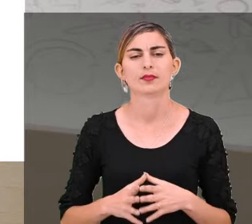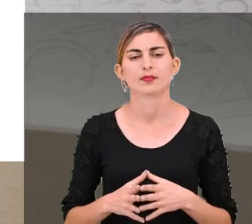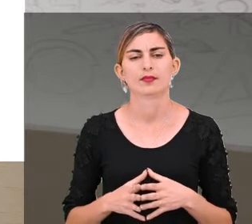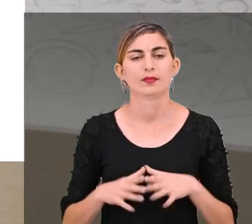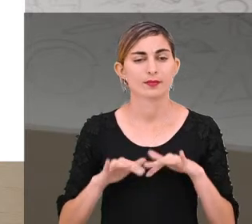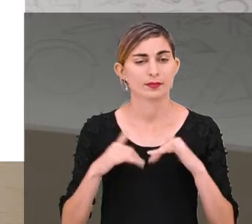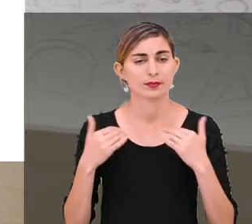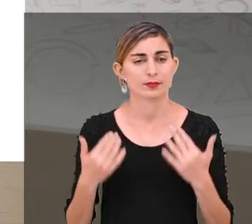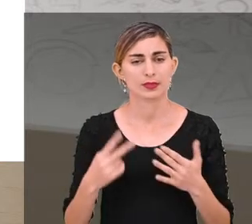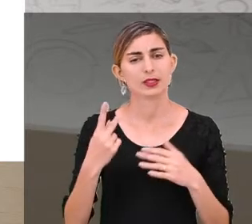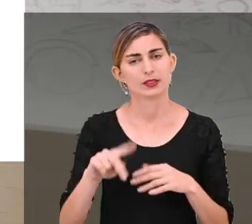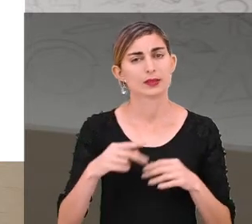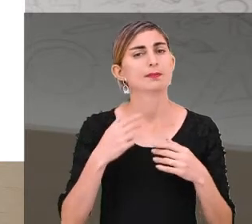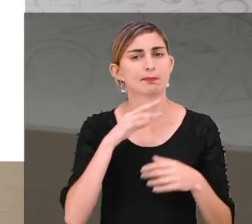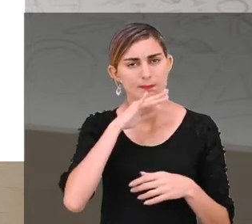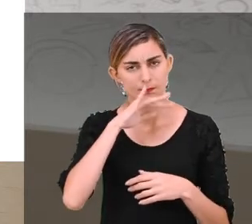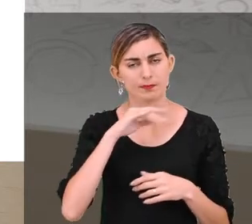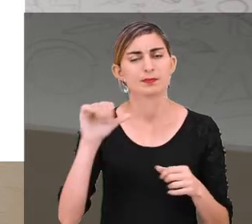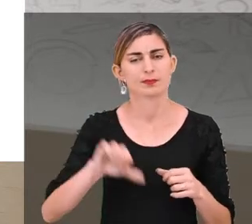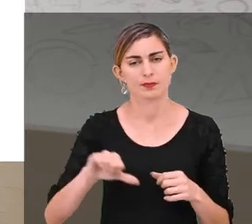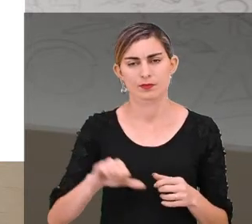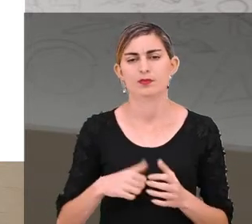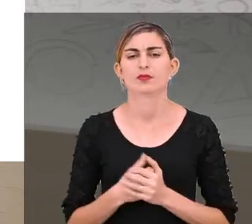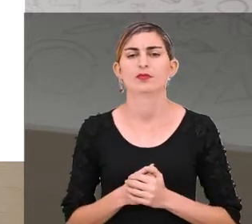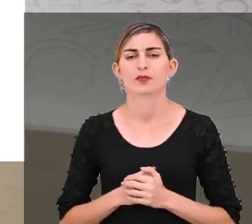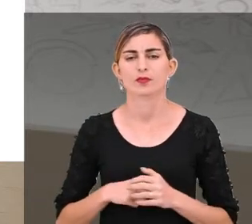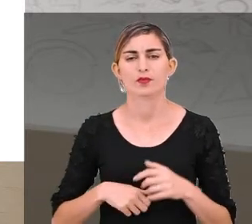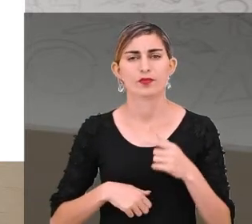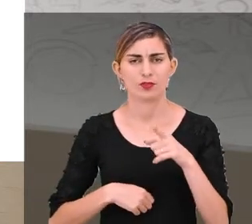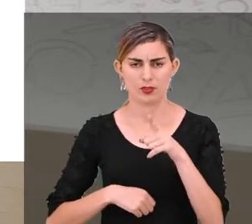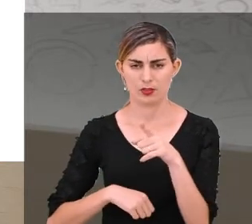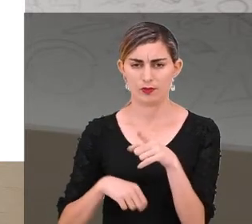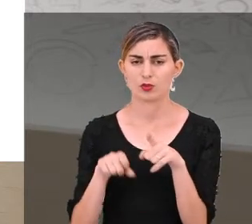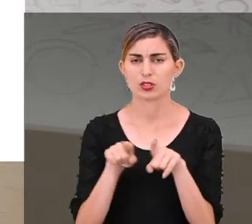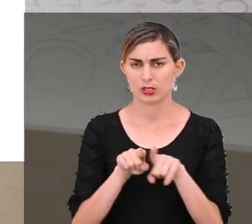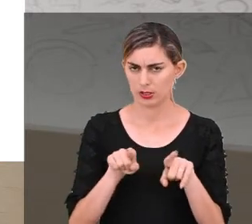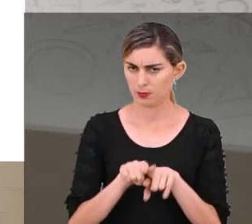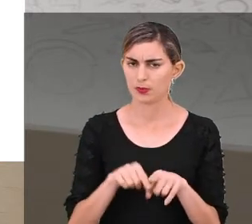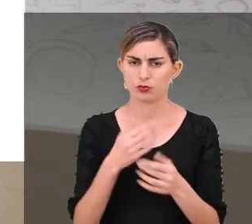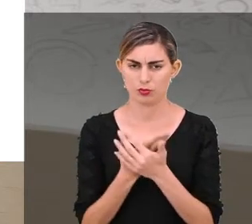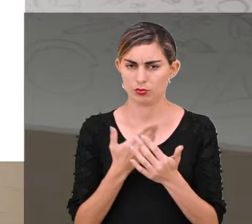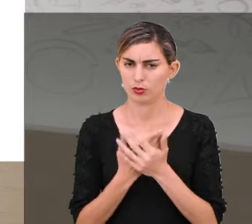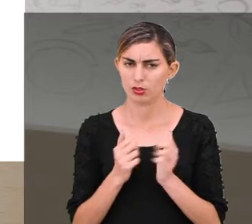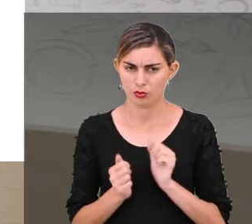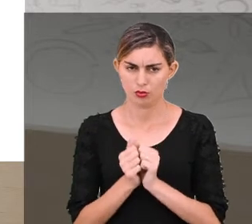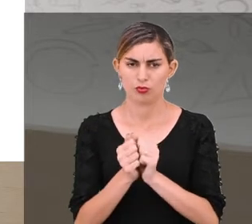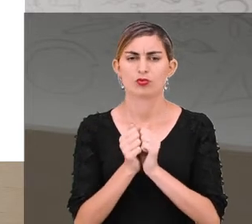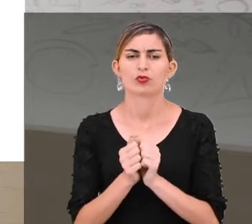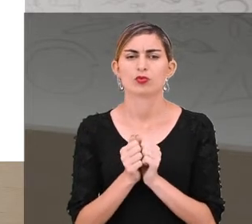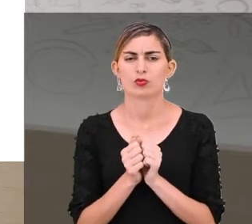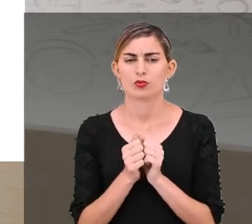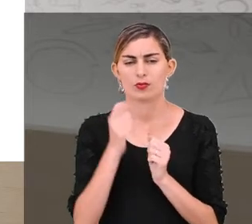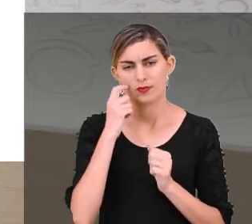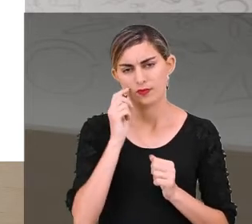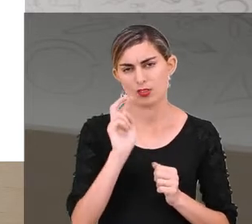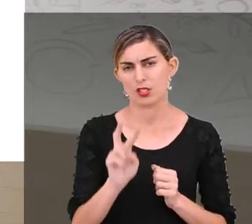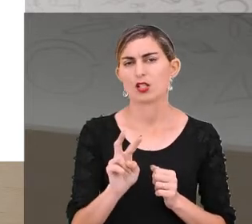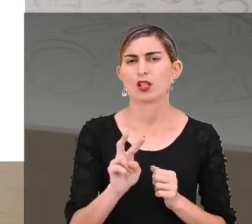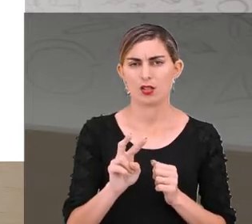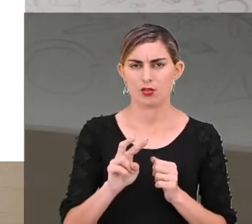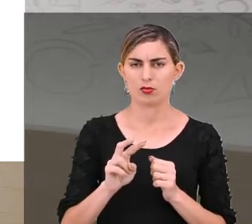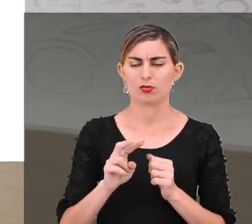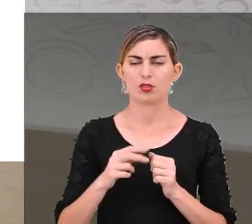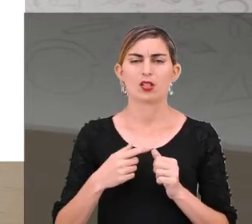né? Então, isso é ruim. Você também, estudante, pode estar acompanhando,